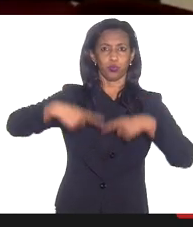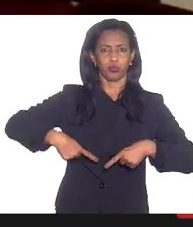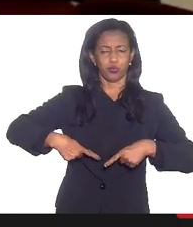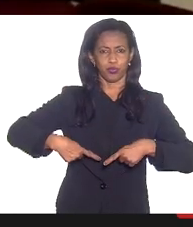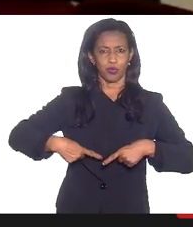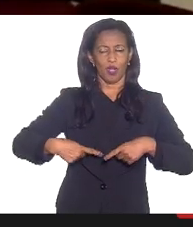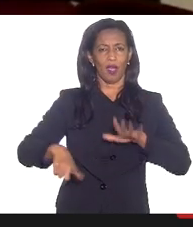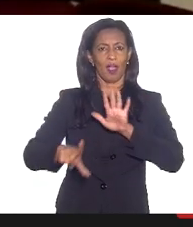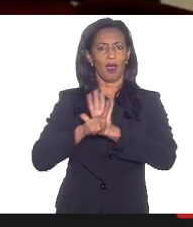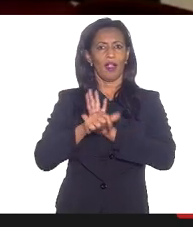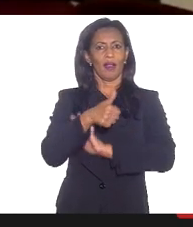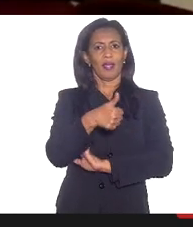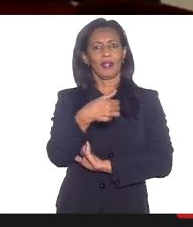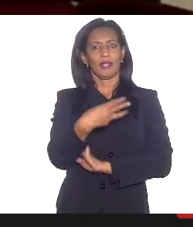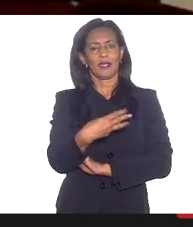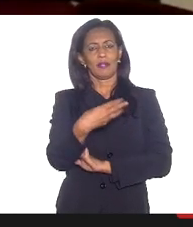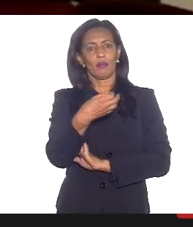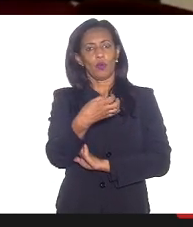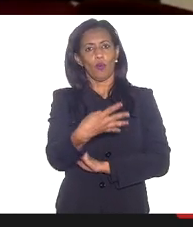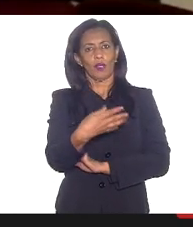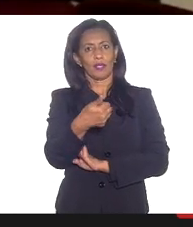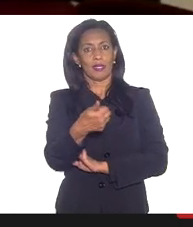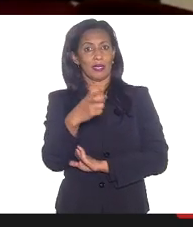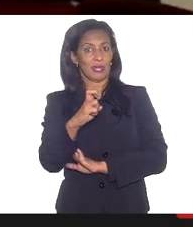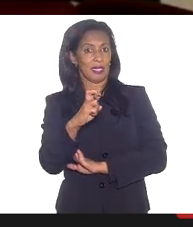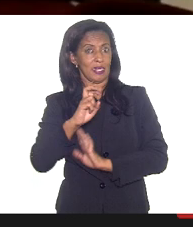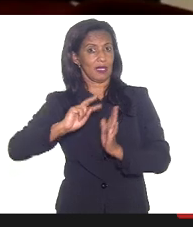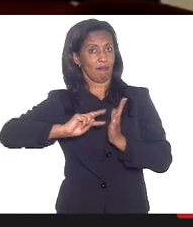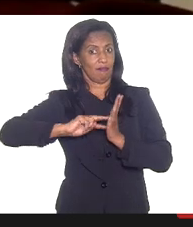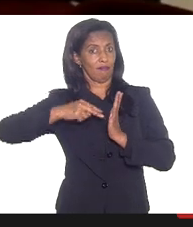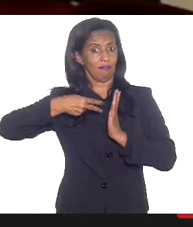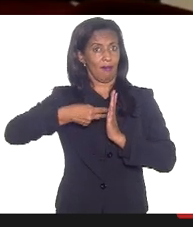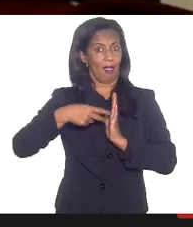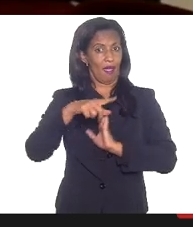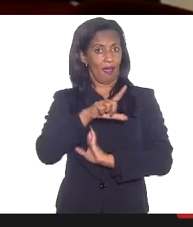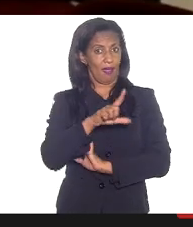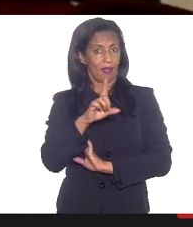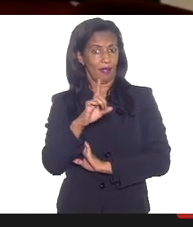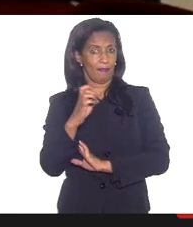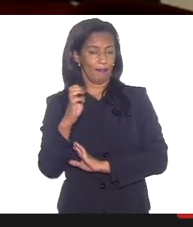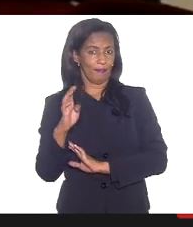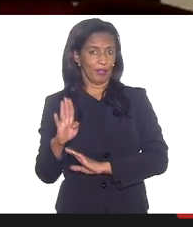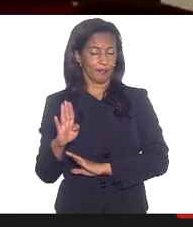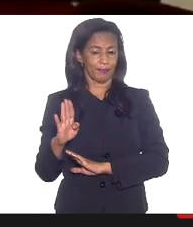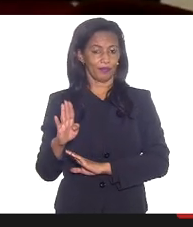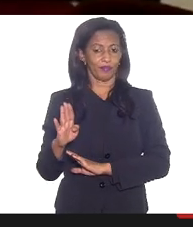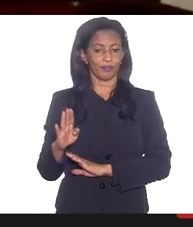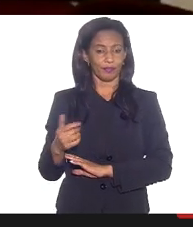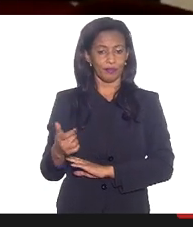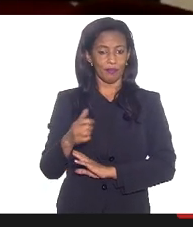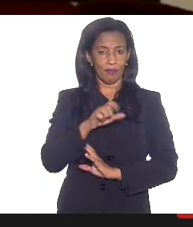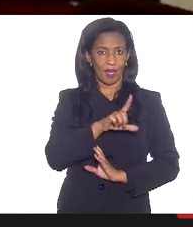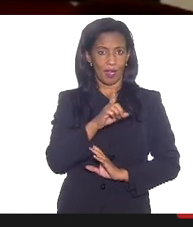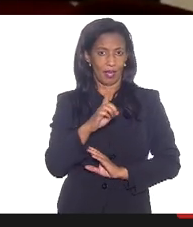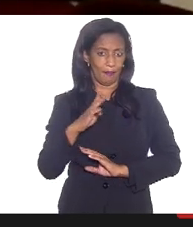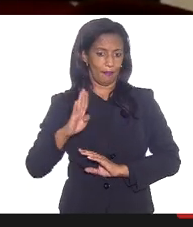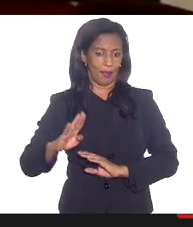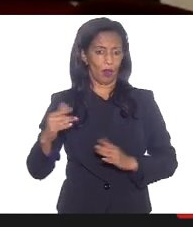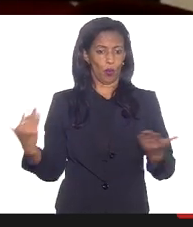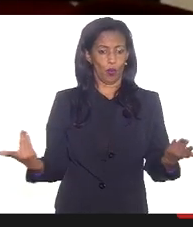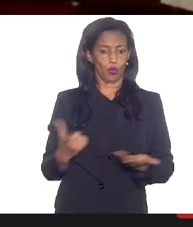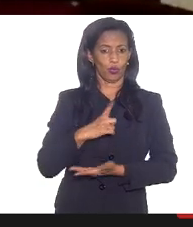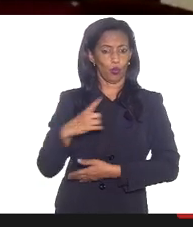através da Lei 13.415, que altera a LDB, né? Hoje a LDB passa a ter